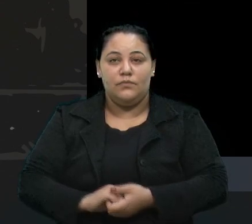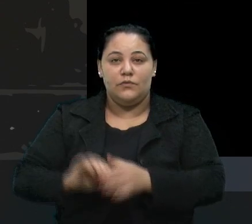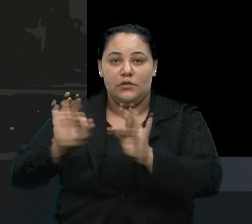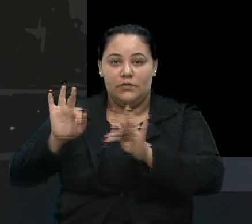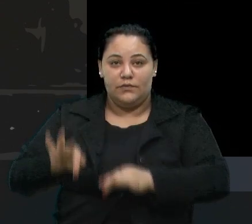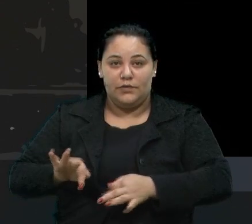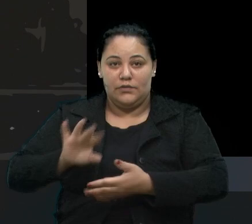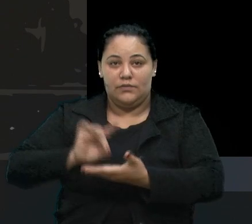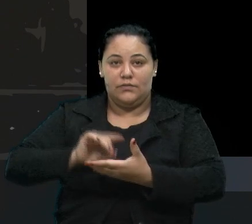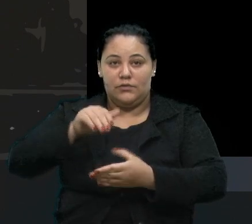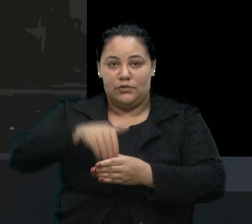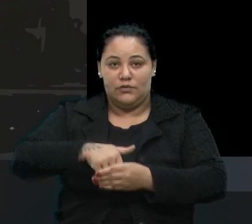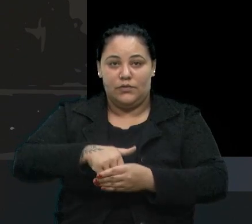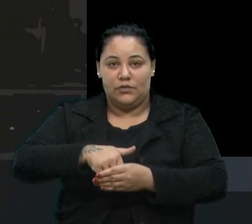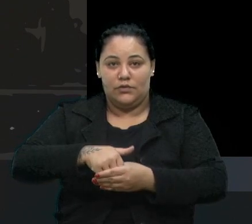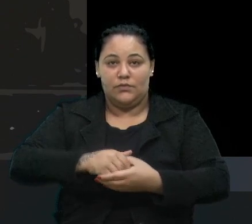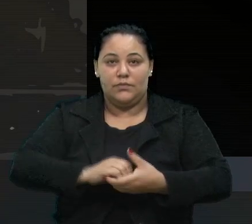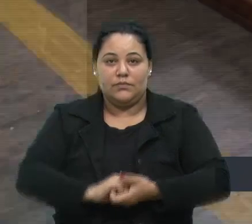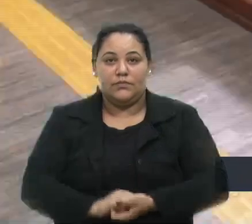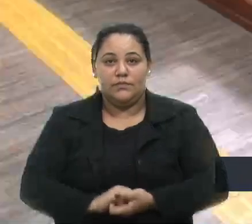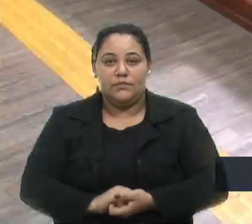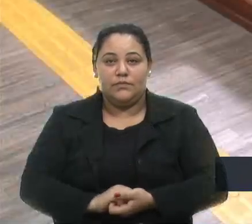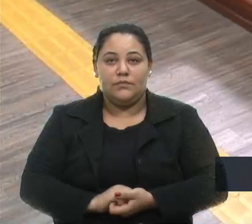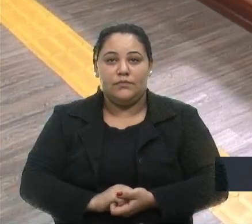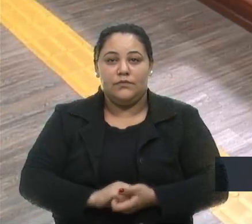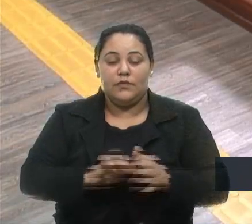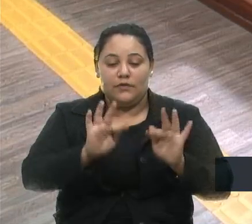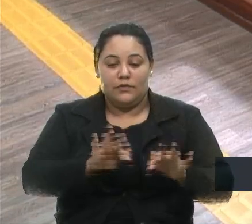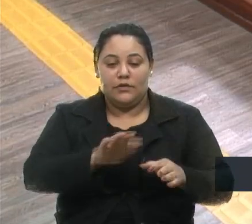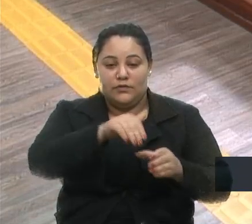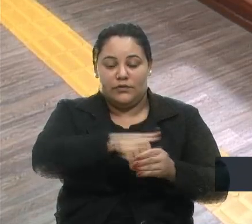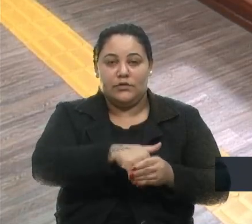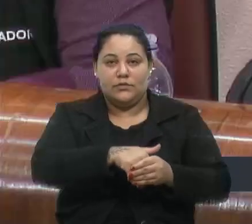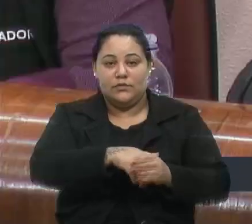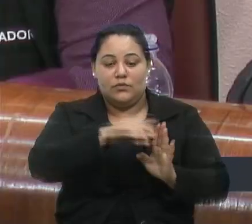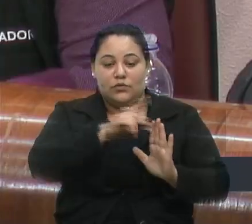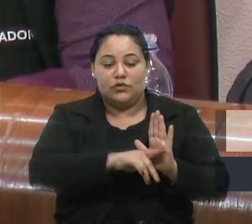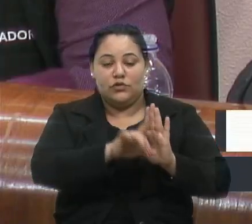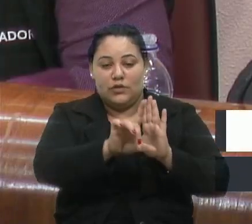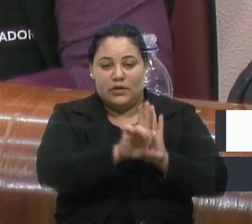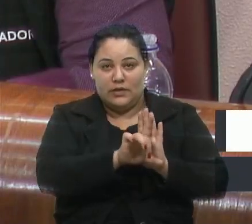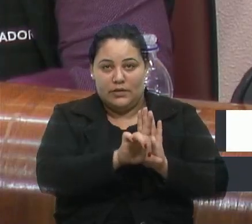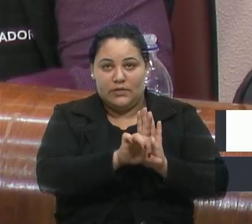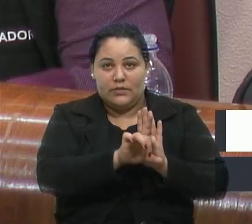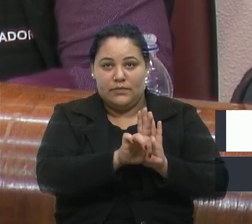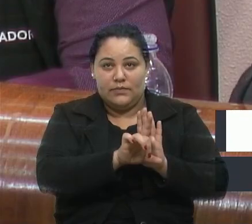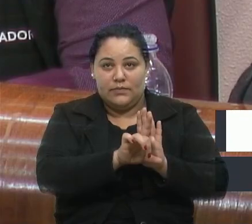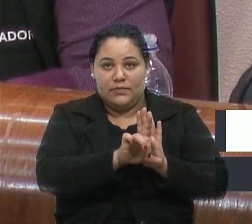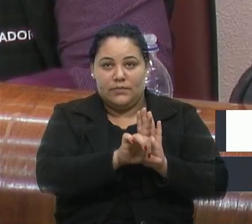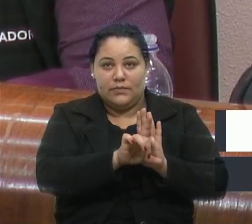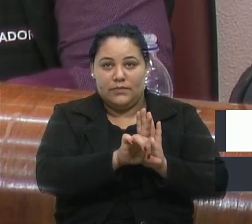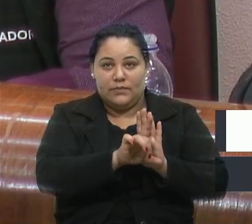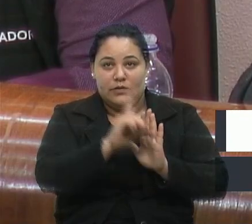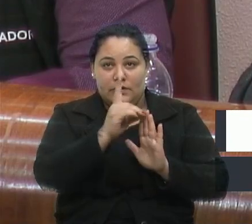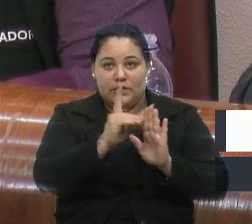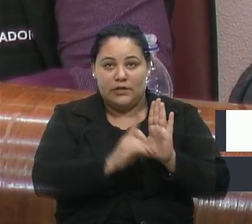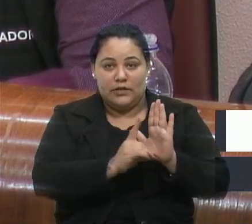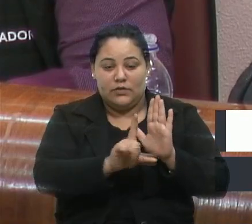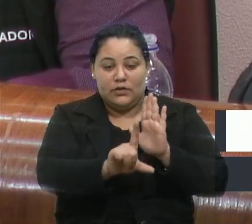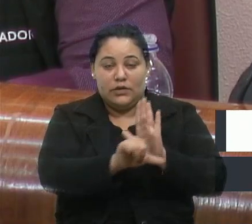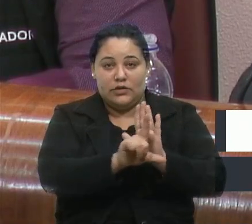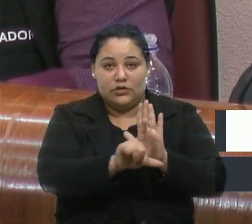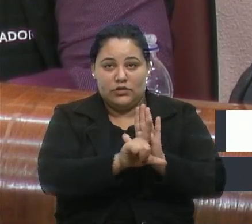Encerrado o registro dos votos, encerrada a votação, o projeto de decreto